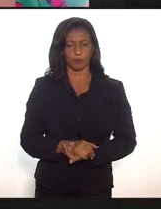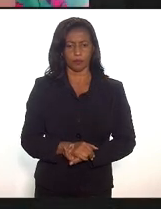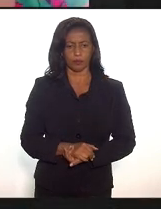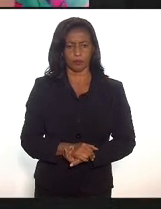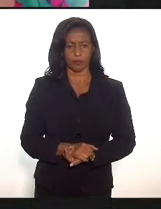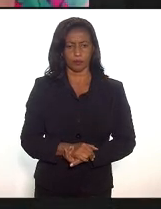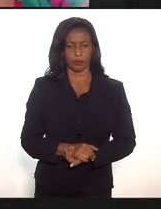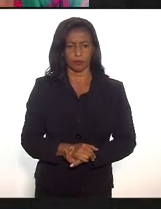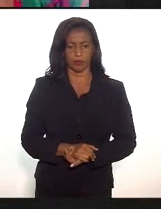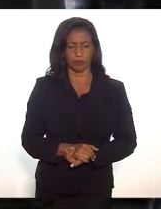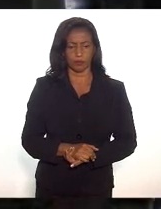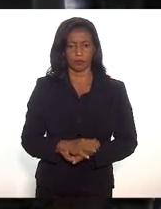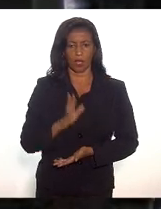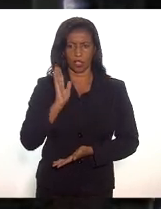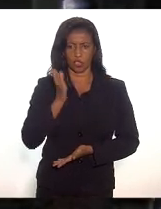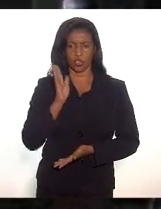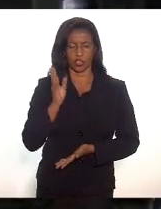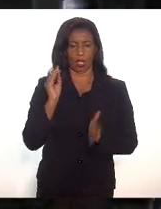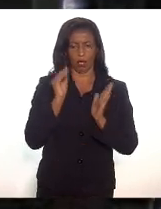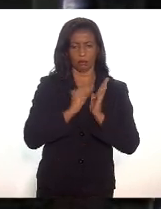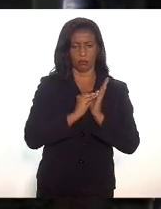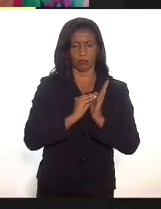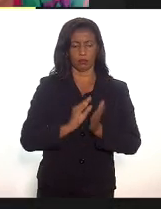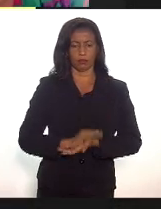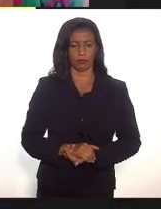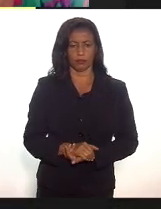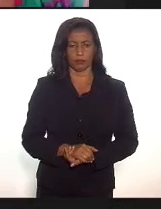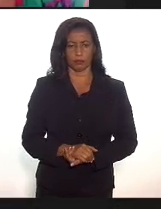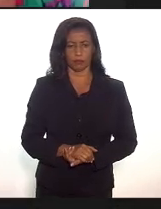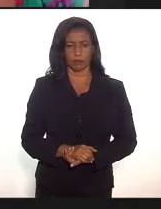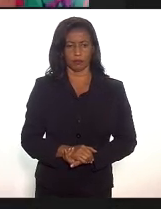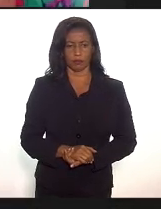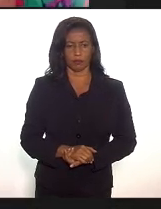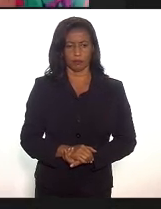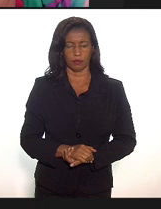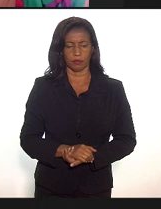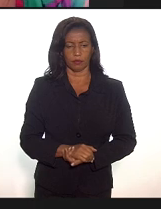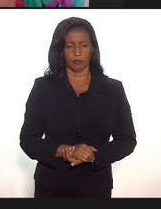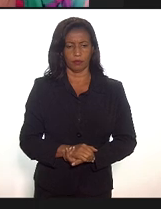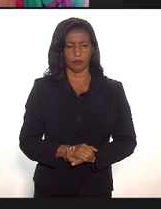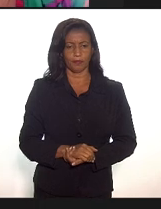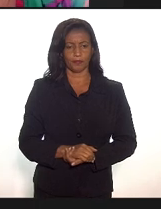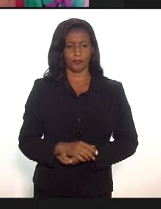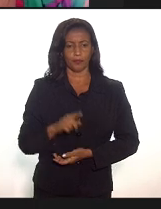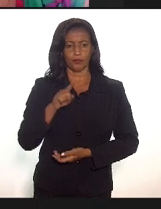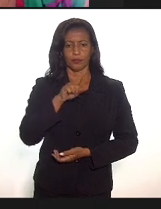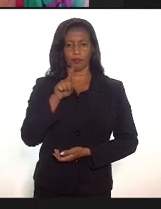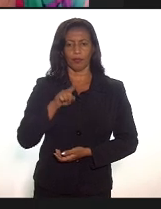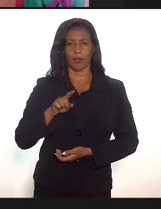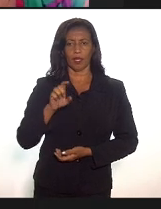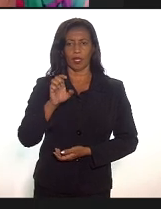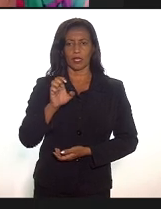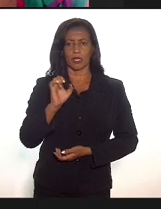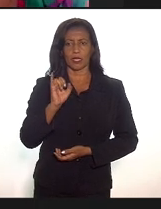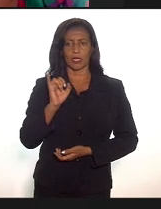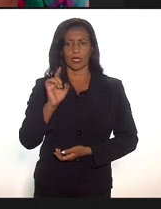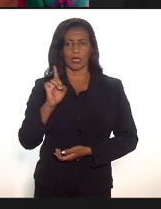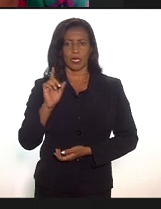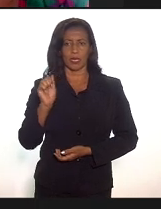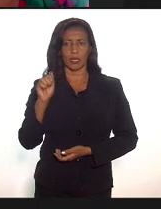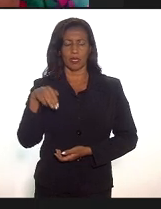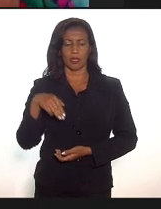Marta Rocha, por favor. Já está escrito. Zeidan, por Mônica favor. Francisco, presidente. Zeidan. Tudo bem, bom Mônica, tempo,